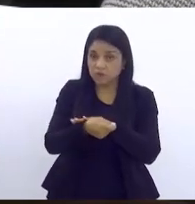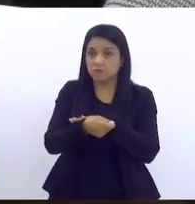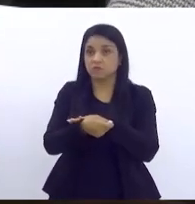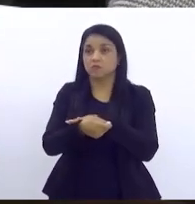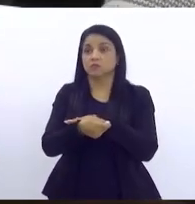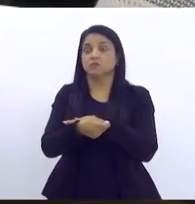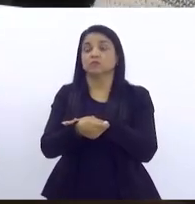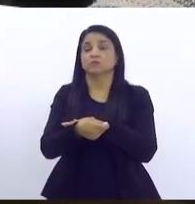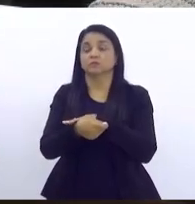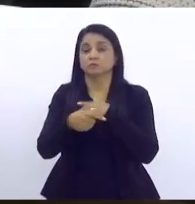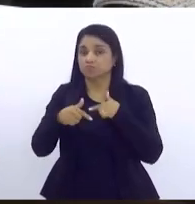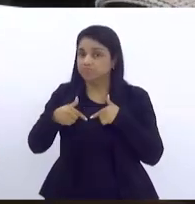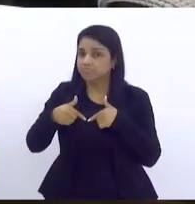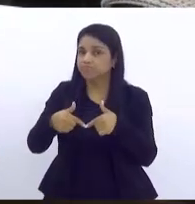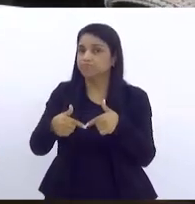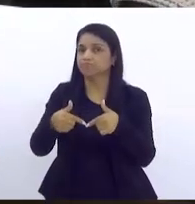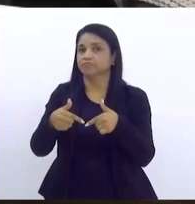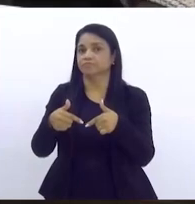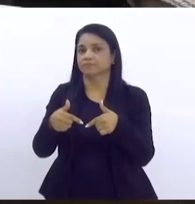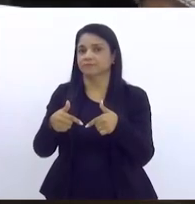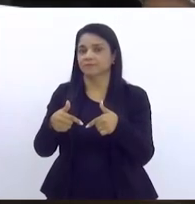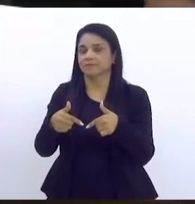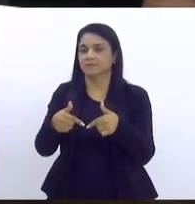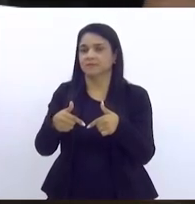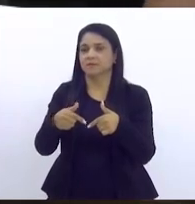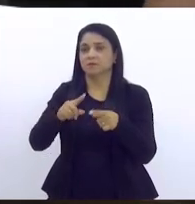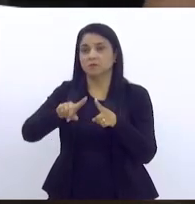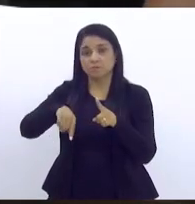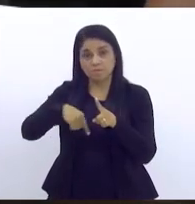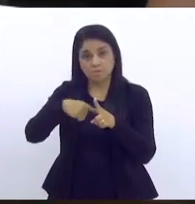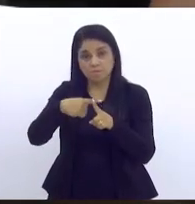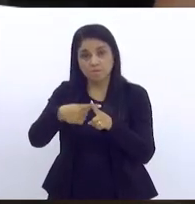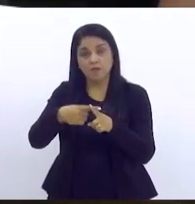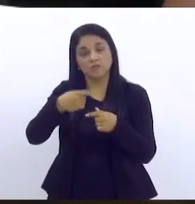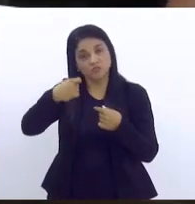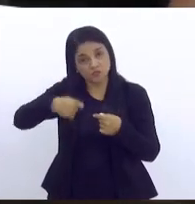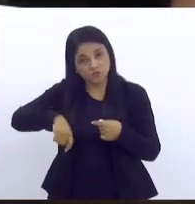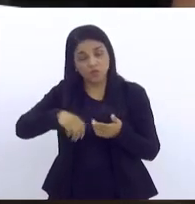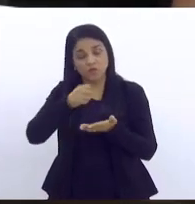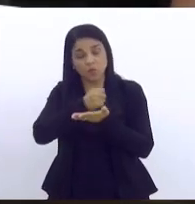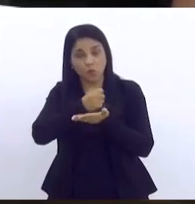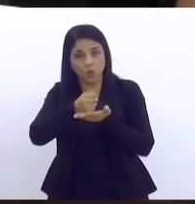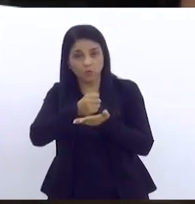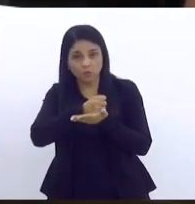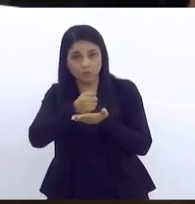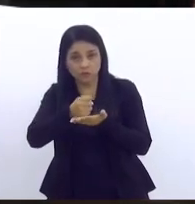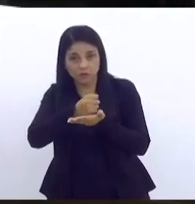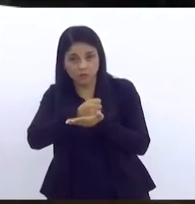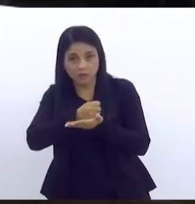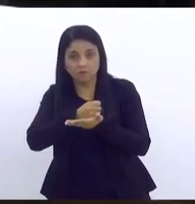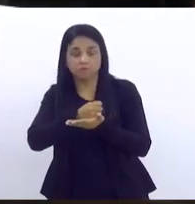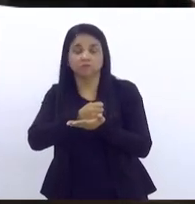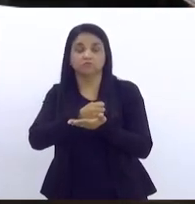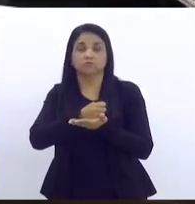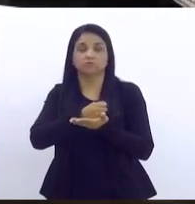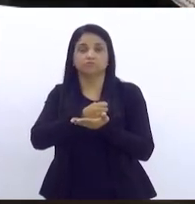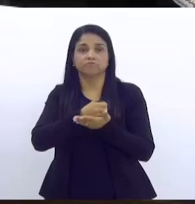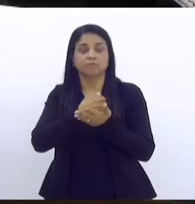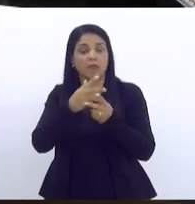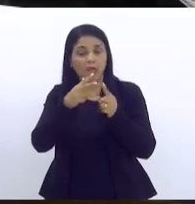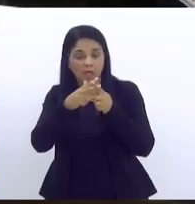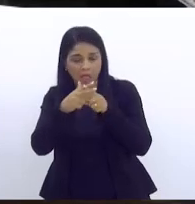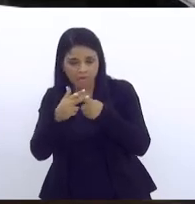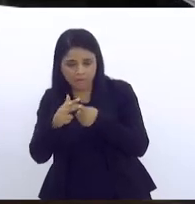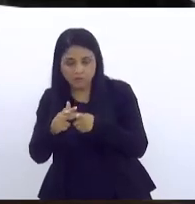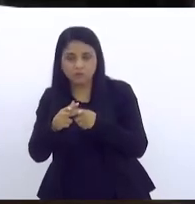se for o caso mais uma vez vai ser feito o reequilíbrio do contrato o reequilíbrio do contrato Como eu disse ele pode ser por